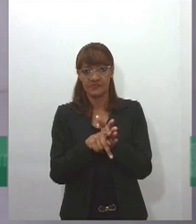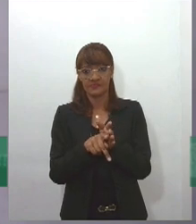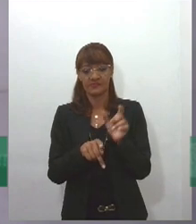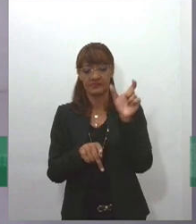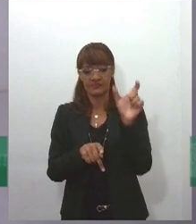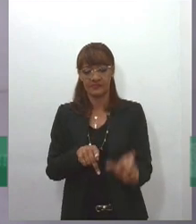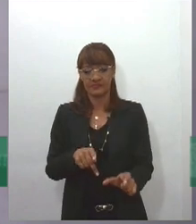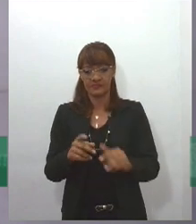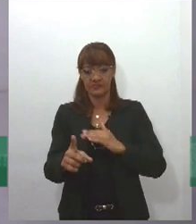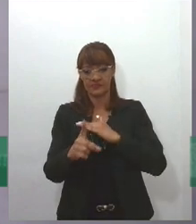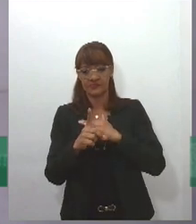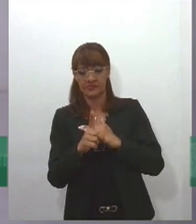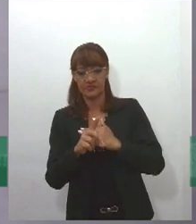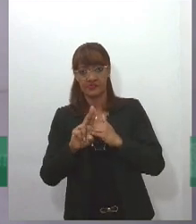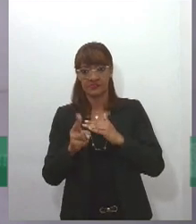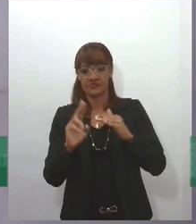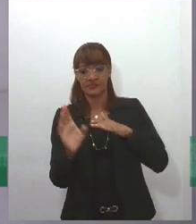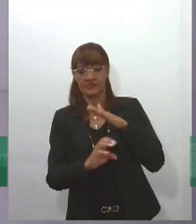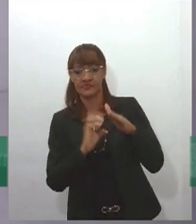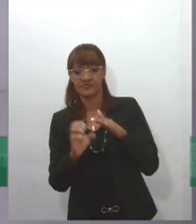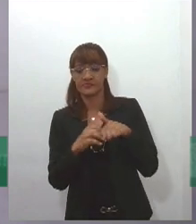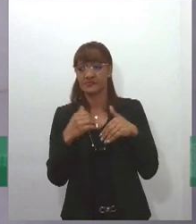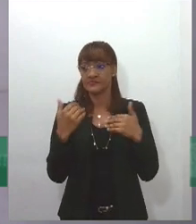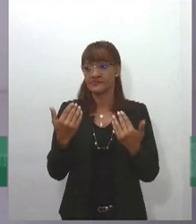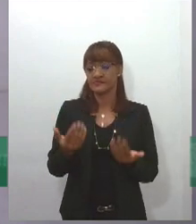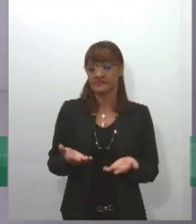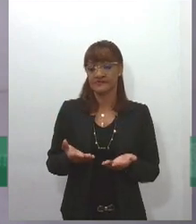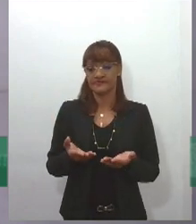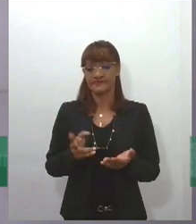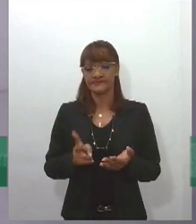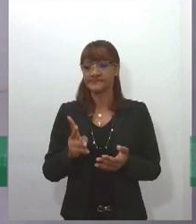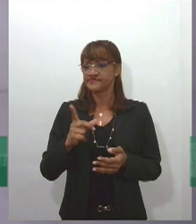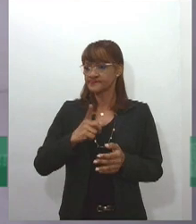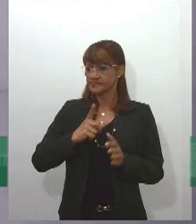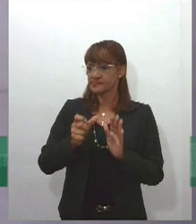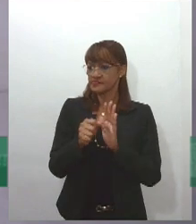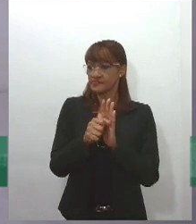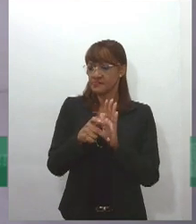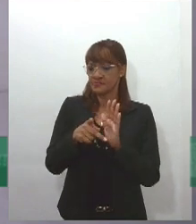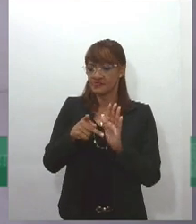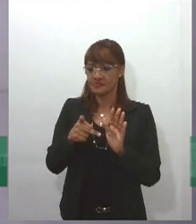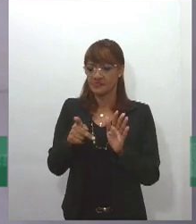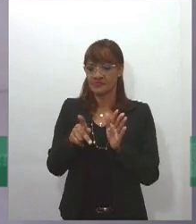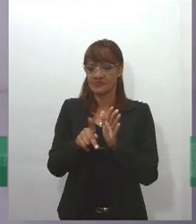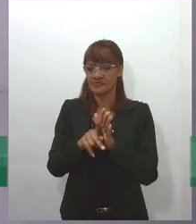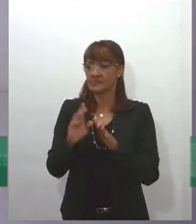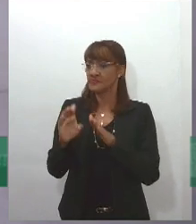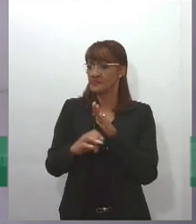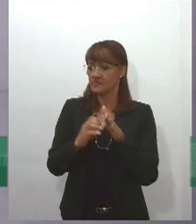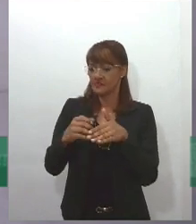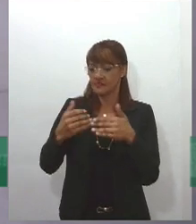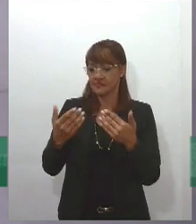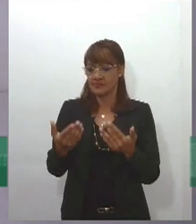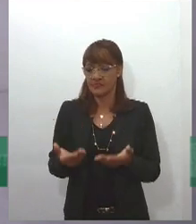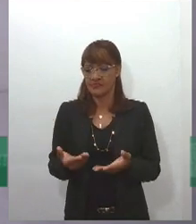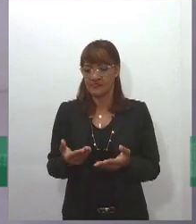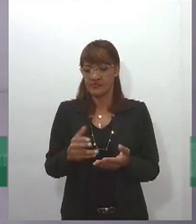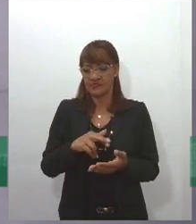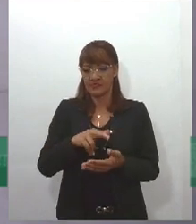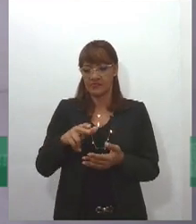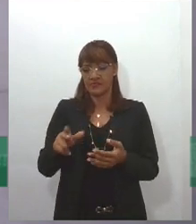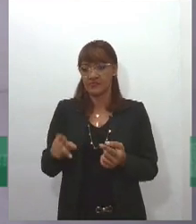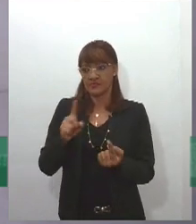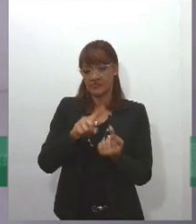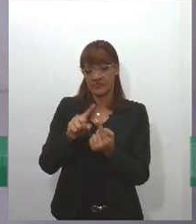empresas fazem isso geralmente é via um aplicativo da própria empresa né Existem várias formas mas quando o